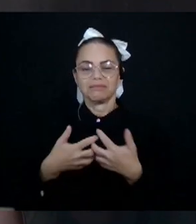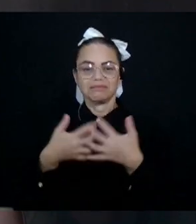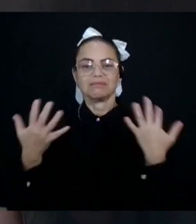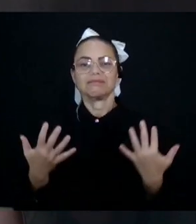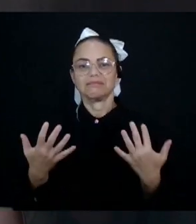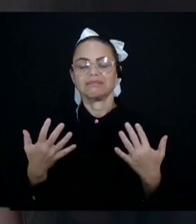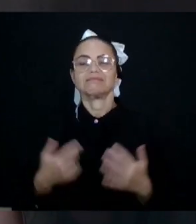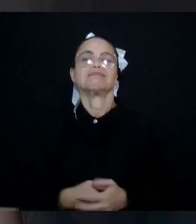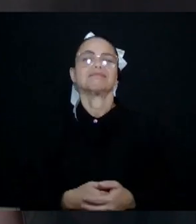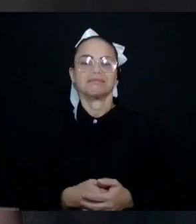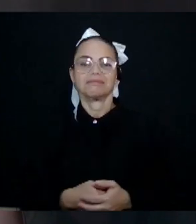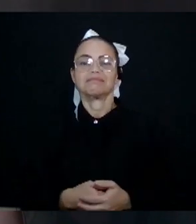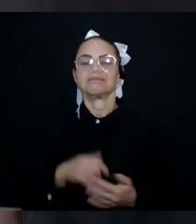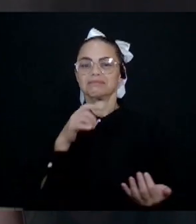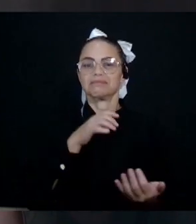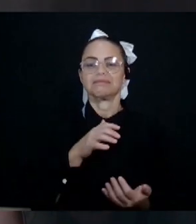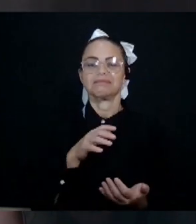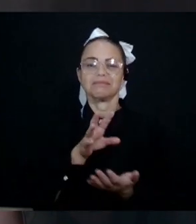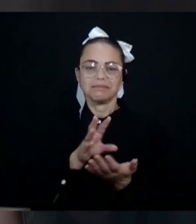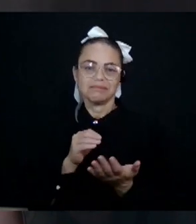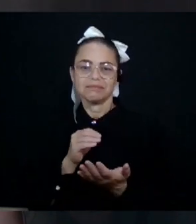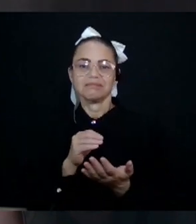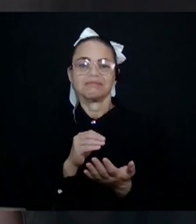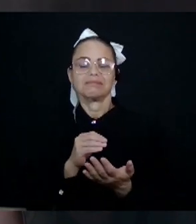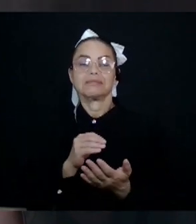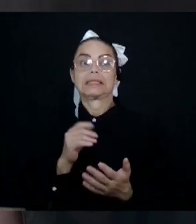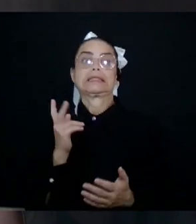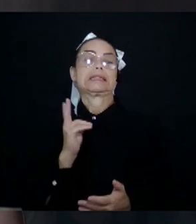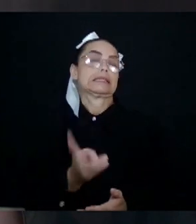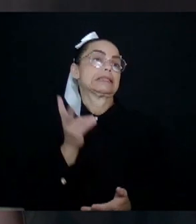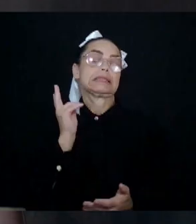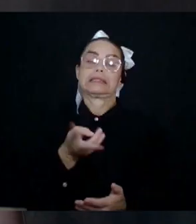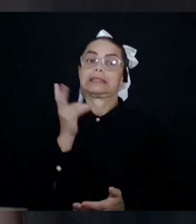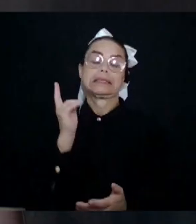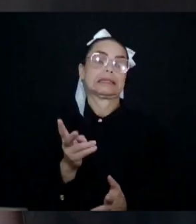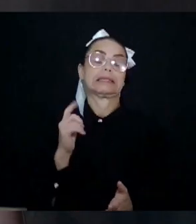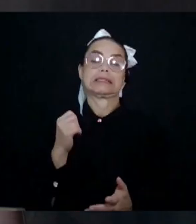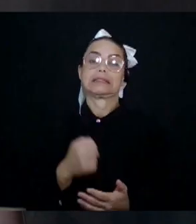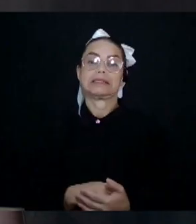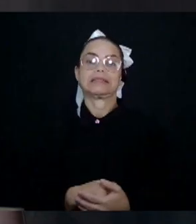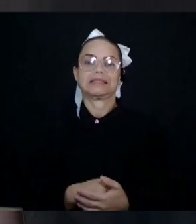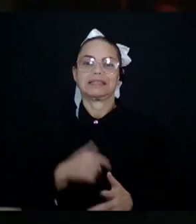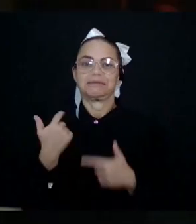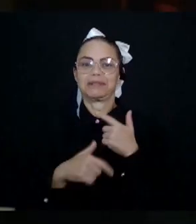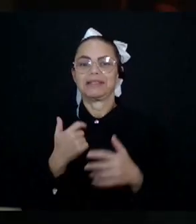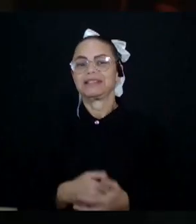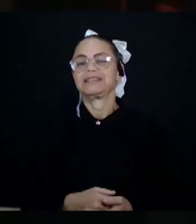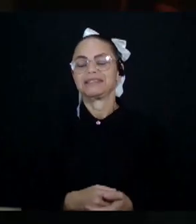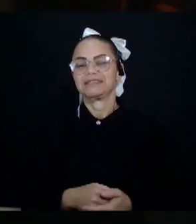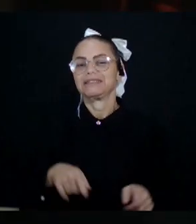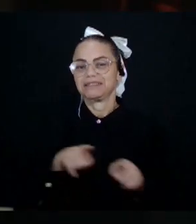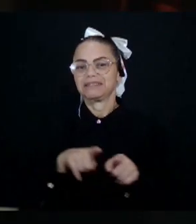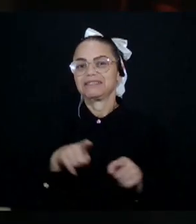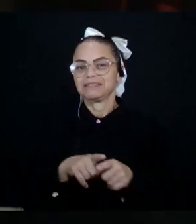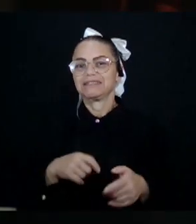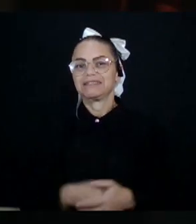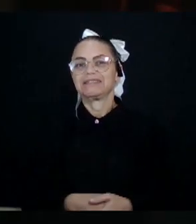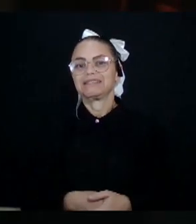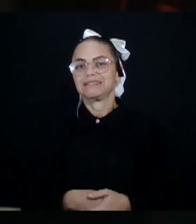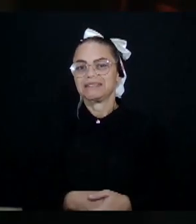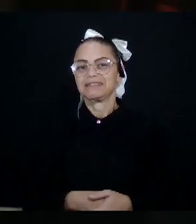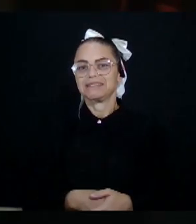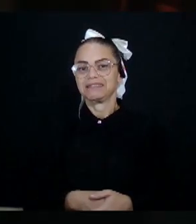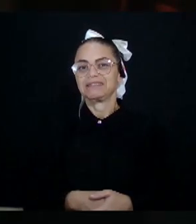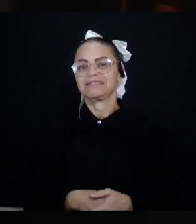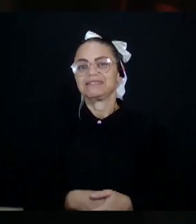daquele modelo de desempenho, de produtividade. Legal, e ele trouxe também essa questão de a gente